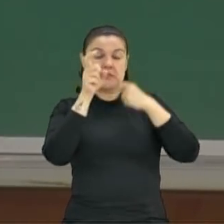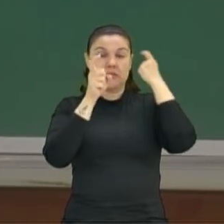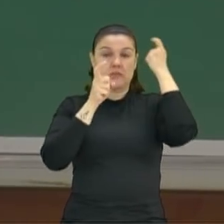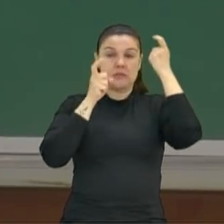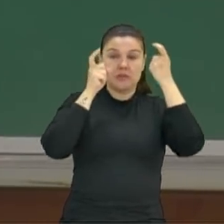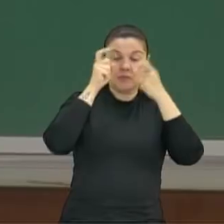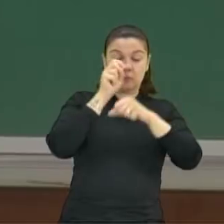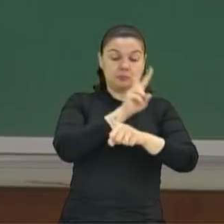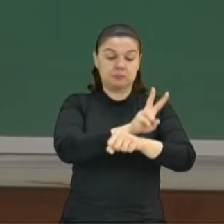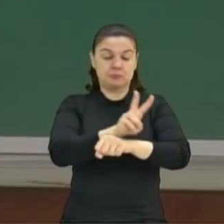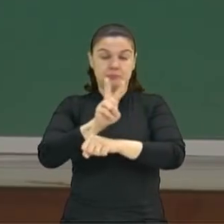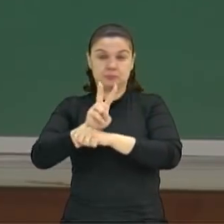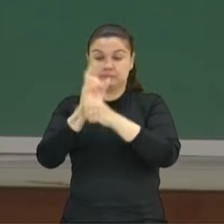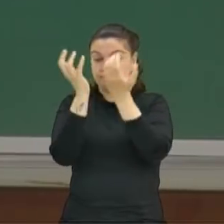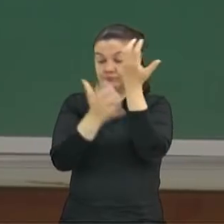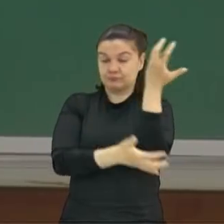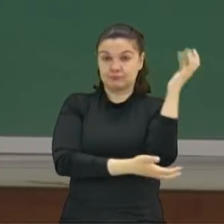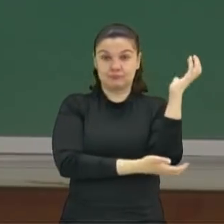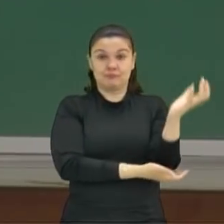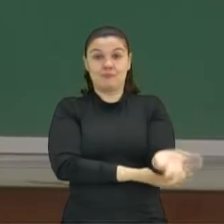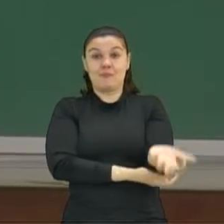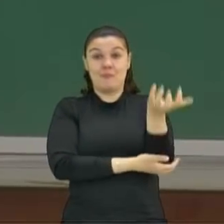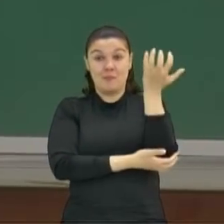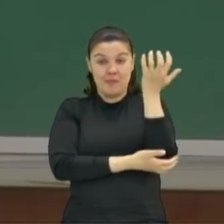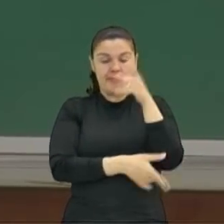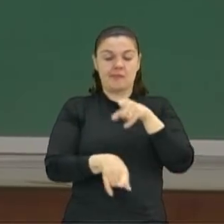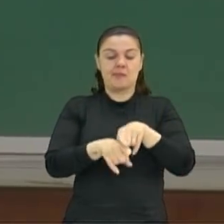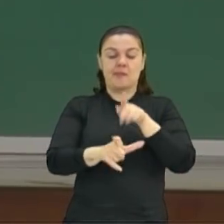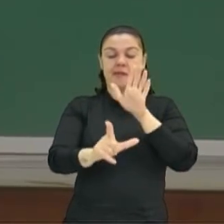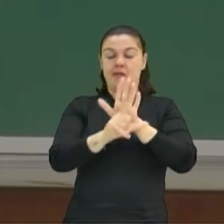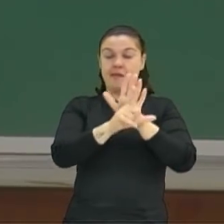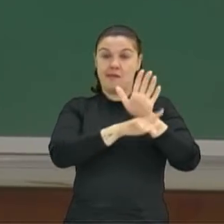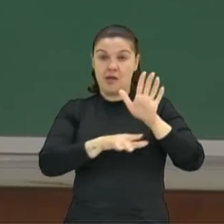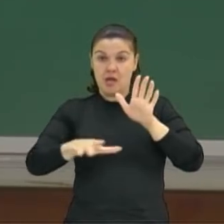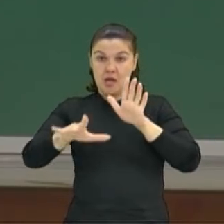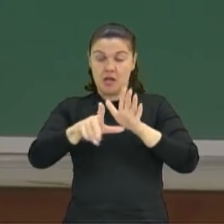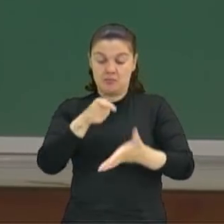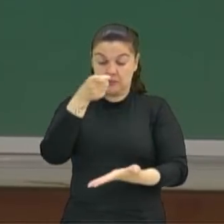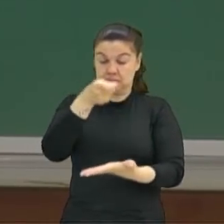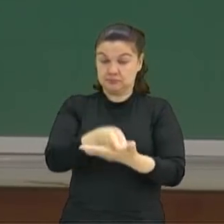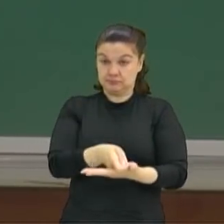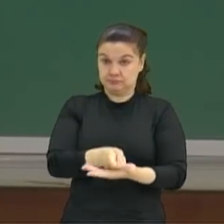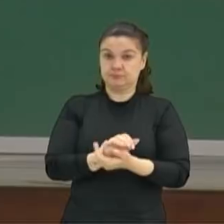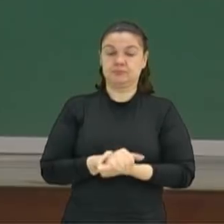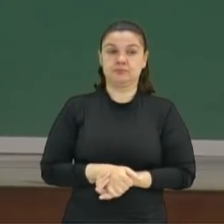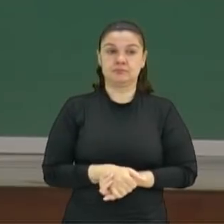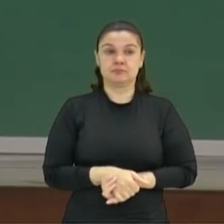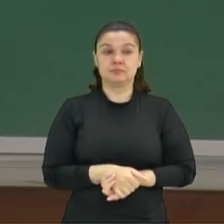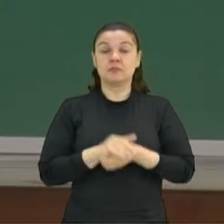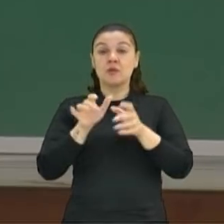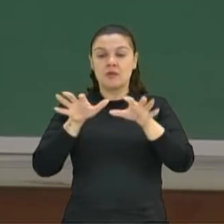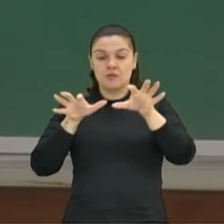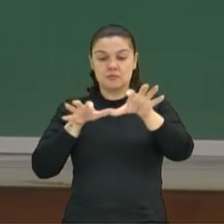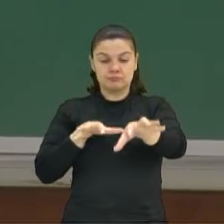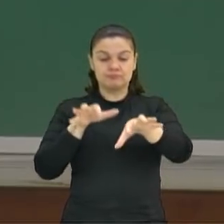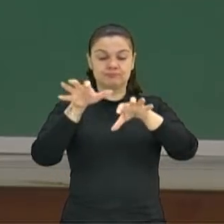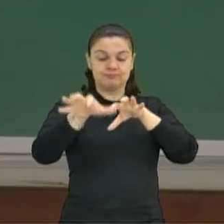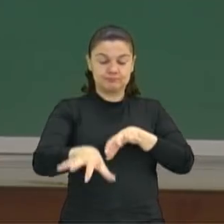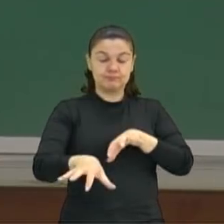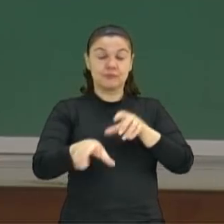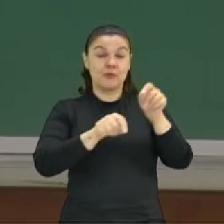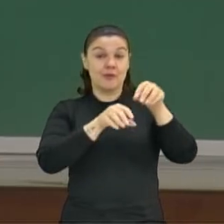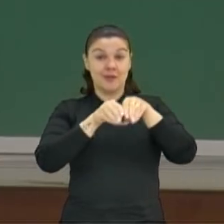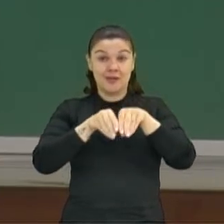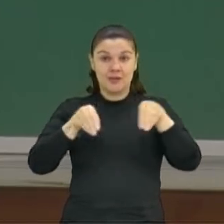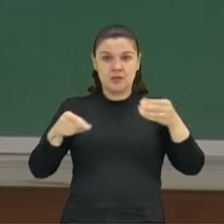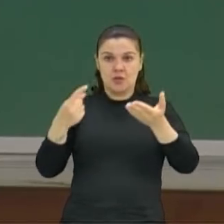preocupação com a preservação do meio ambiente e a legislação ambiental ela é mais rigorosa. A rotação das terras, ela